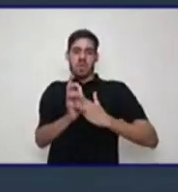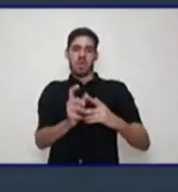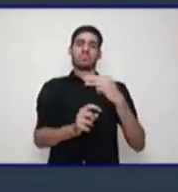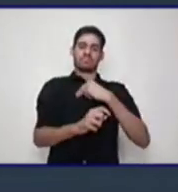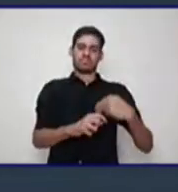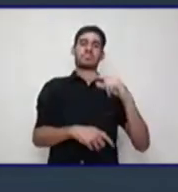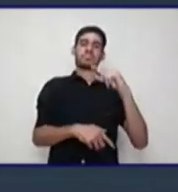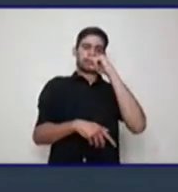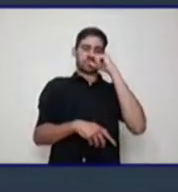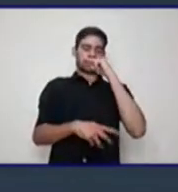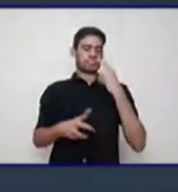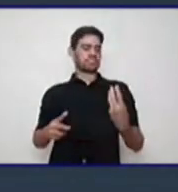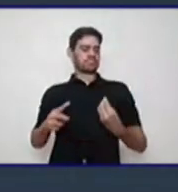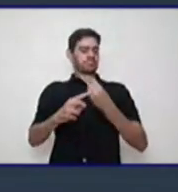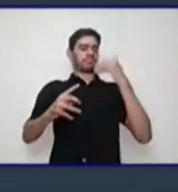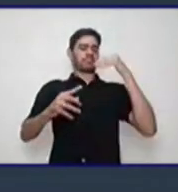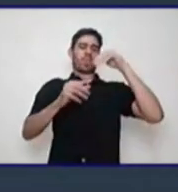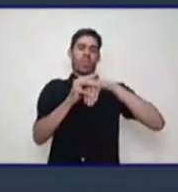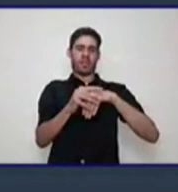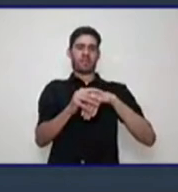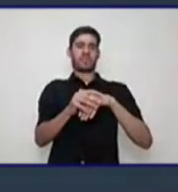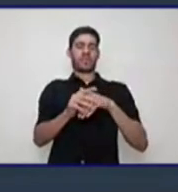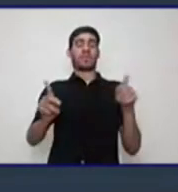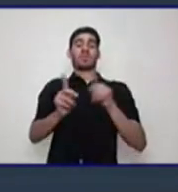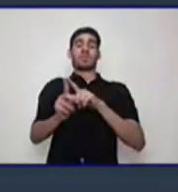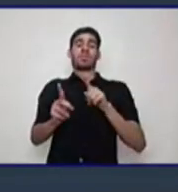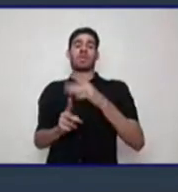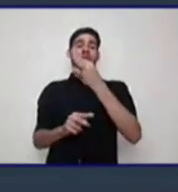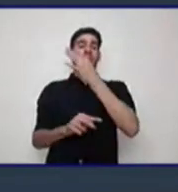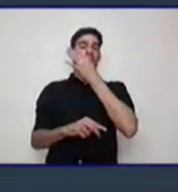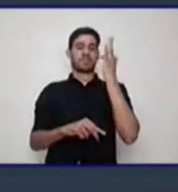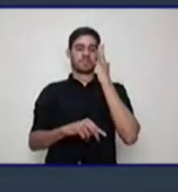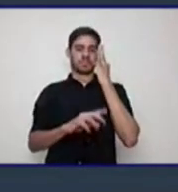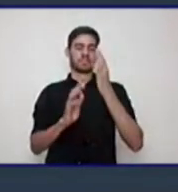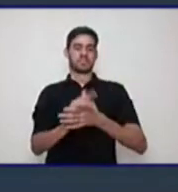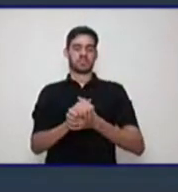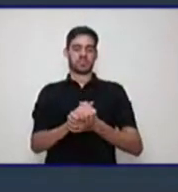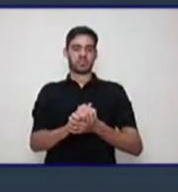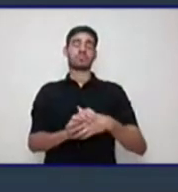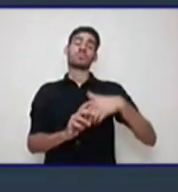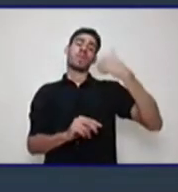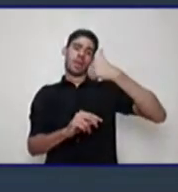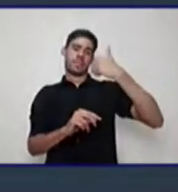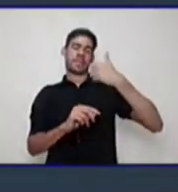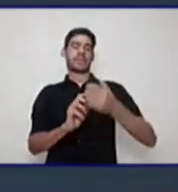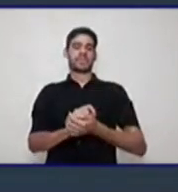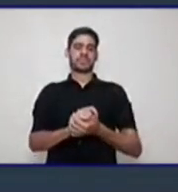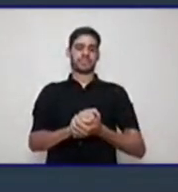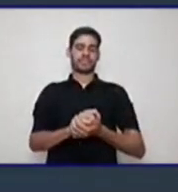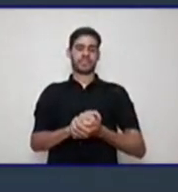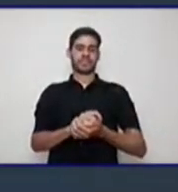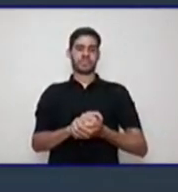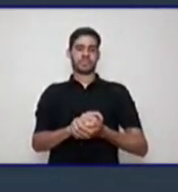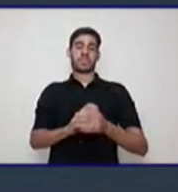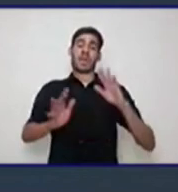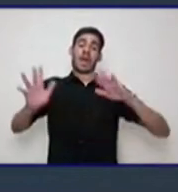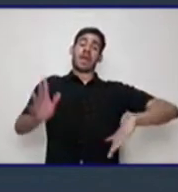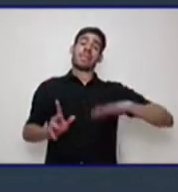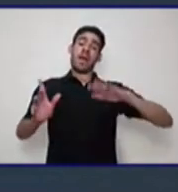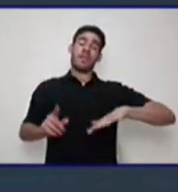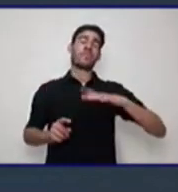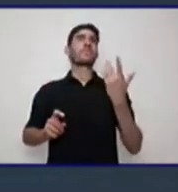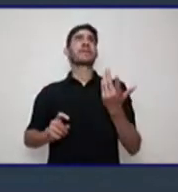pelo detalhado voto e o ministro Tarcísio Vieira. Então, esse é um primeiro ponto em que